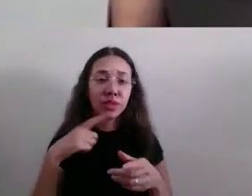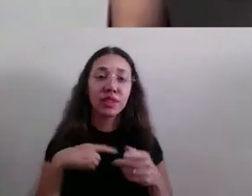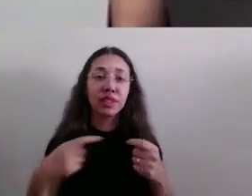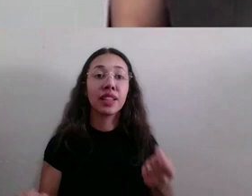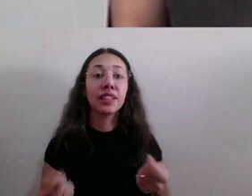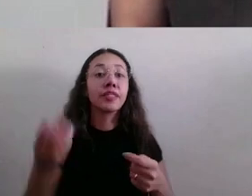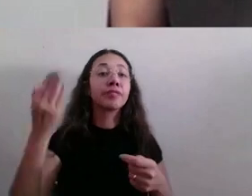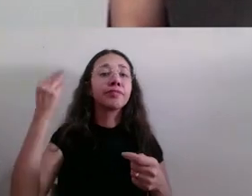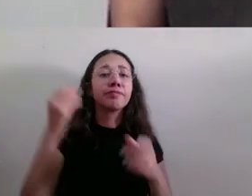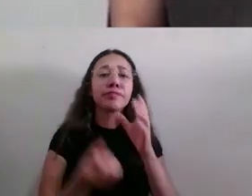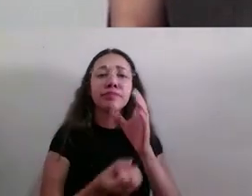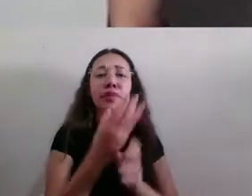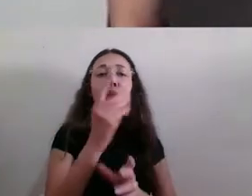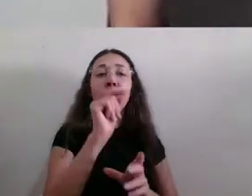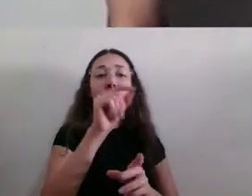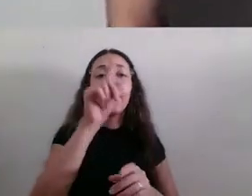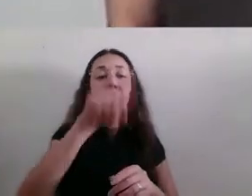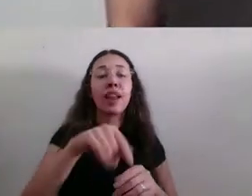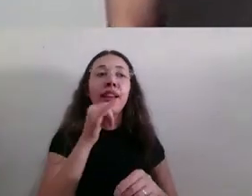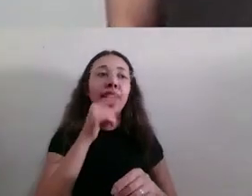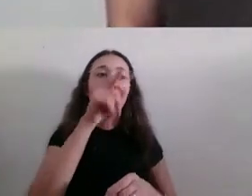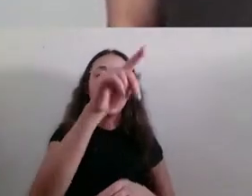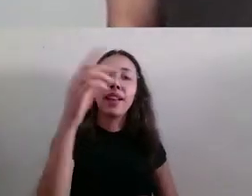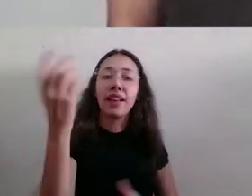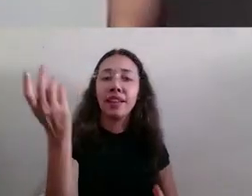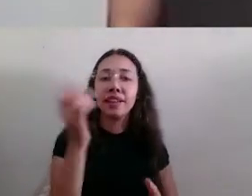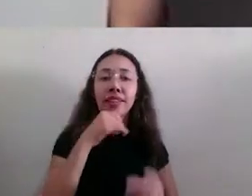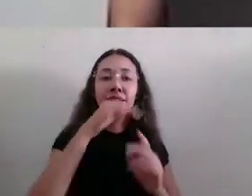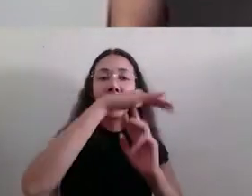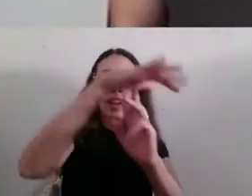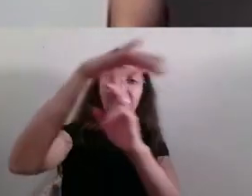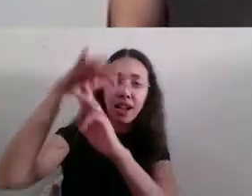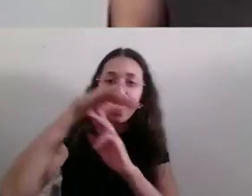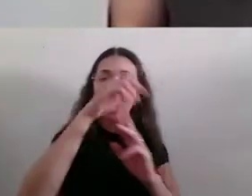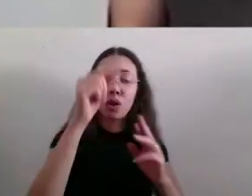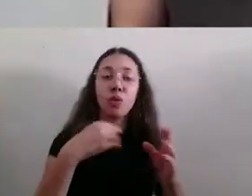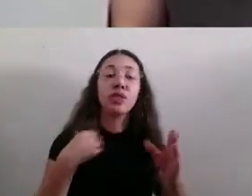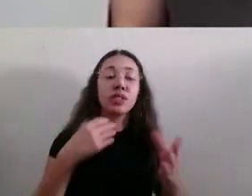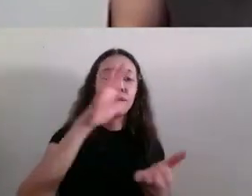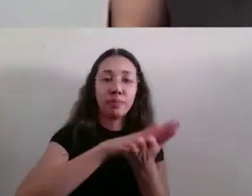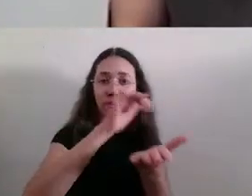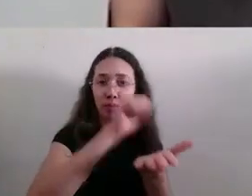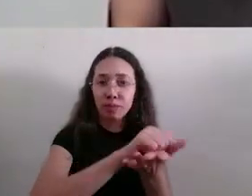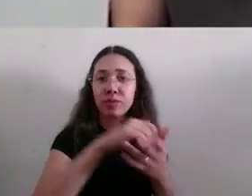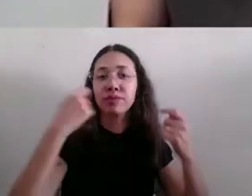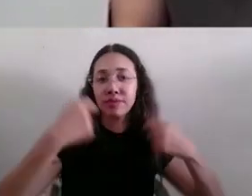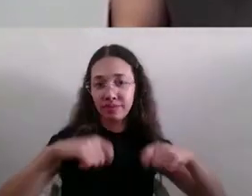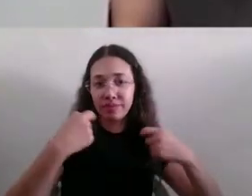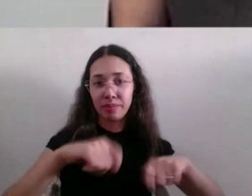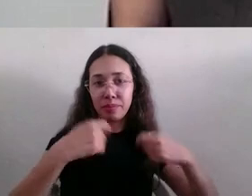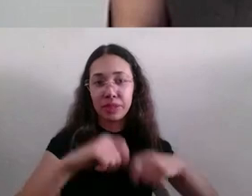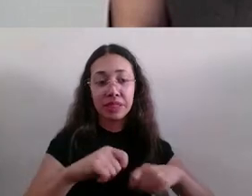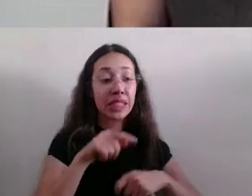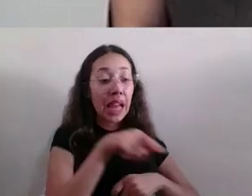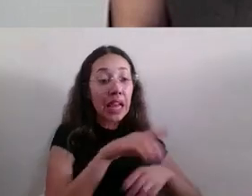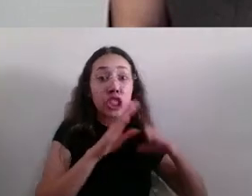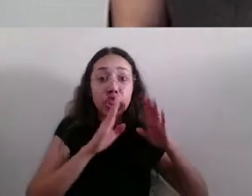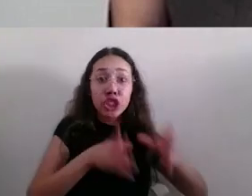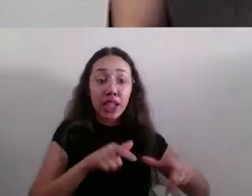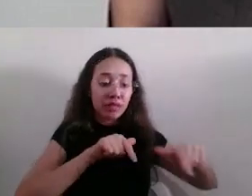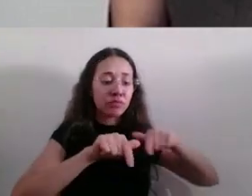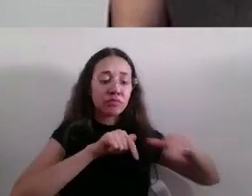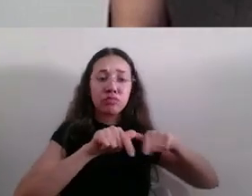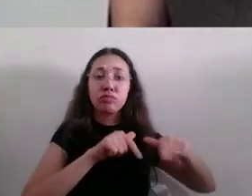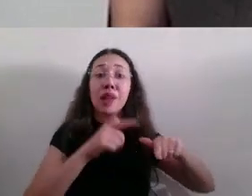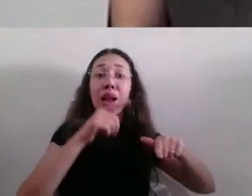ambientais. Então, os juízes que já tinham competência para execução fiscal, eles acumulavam essa outra atribuição, eles ficavam especializados também